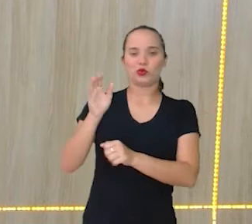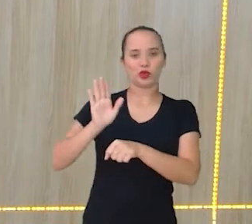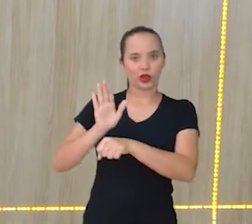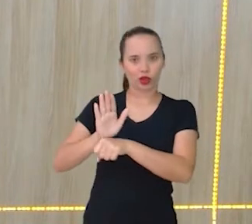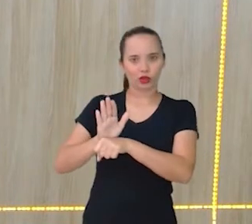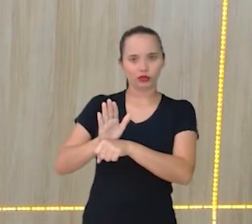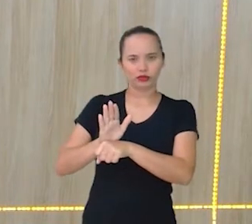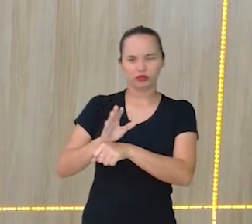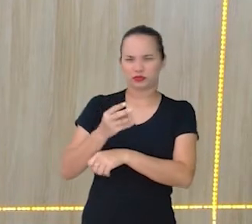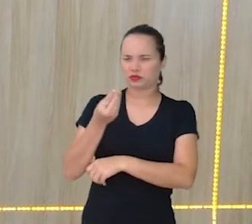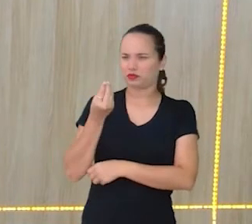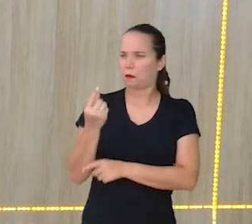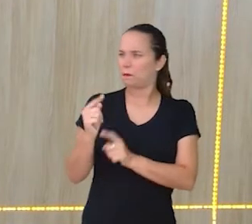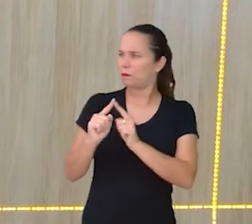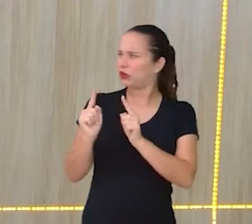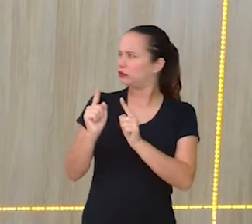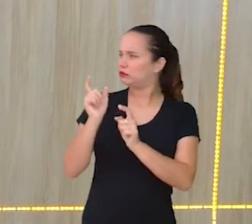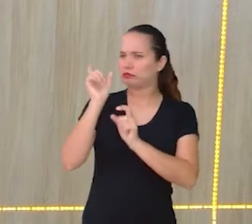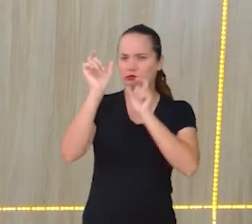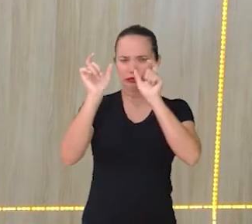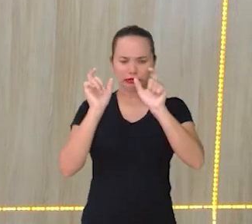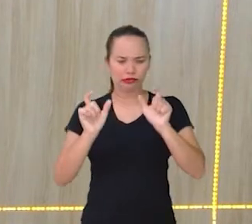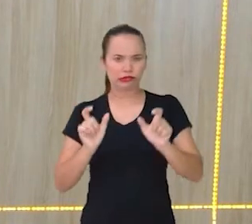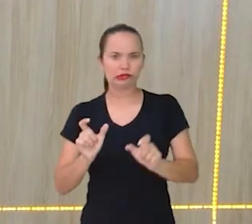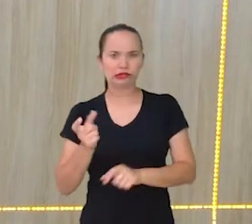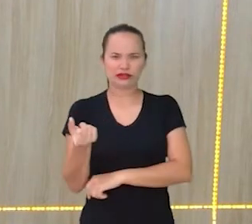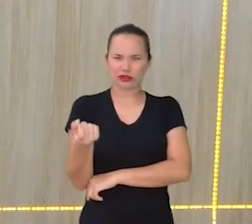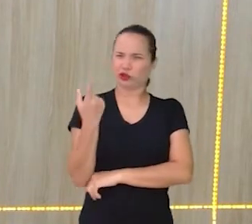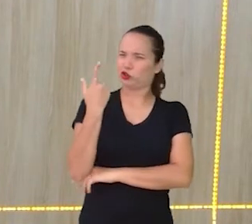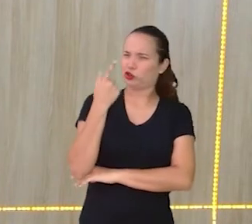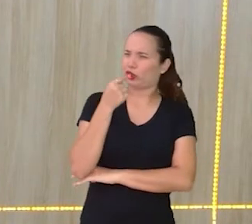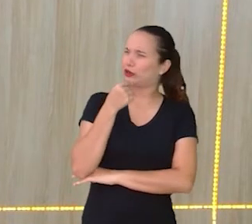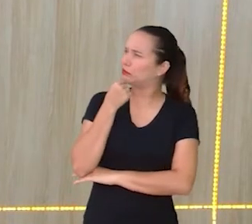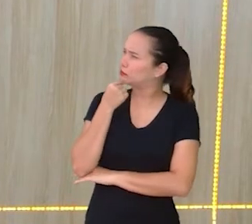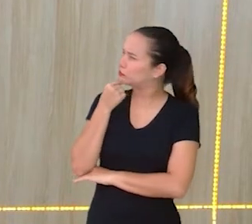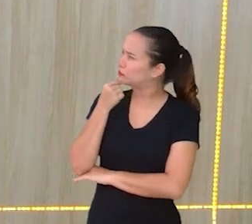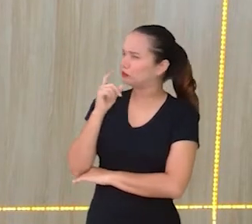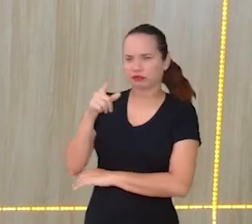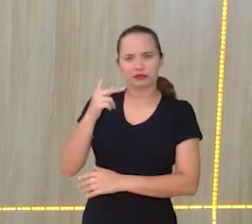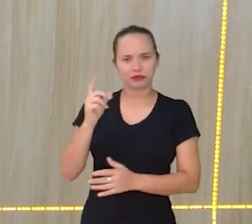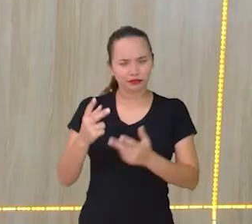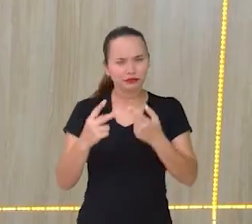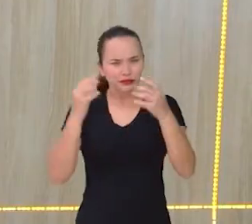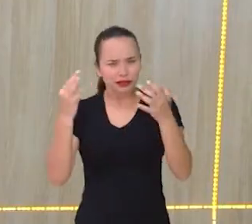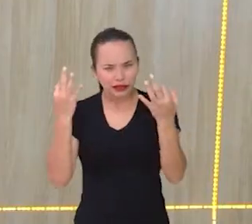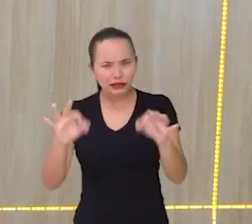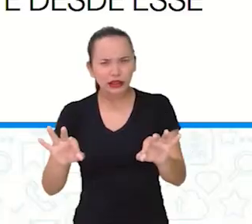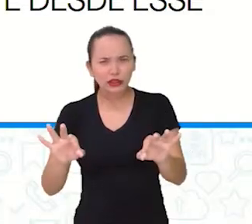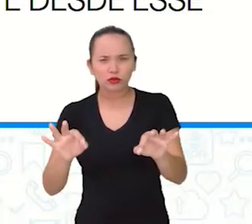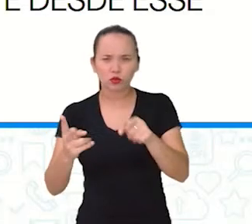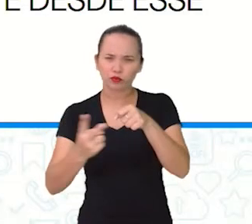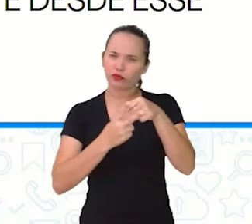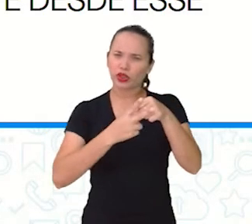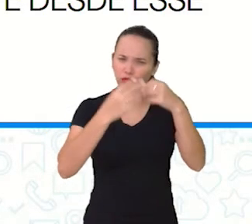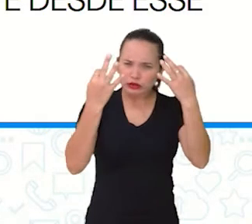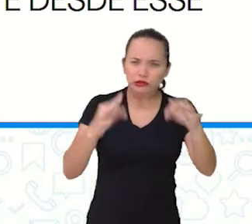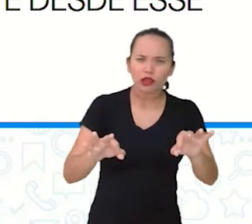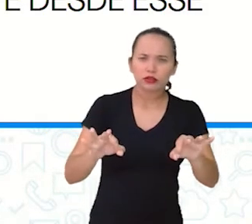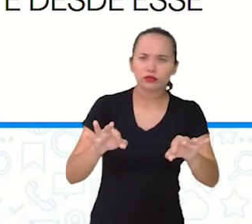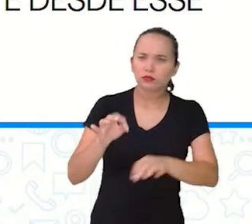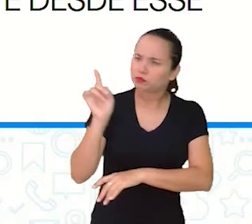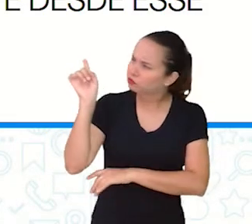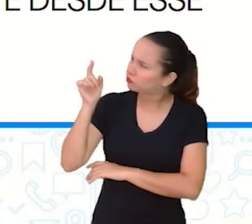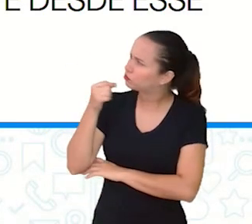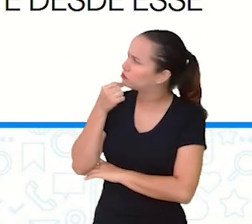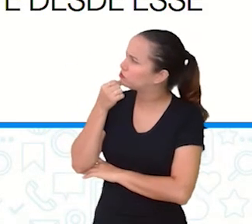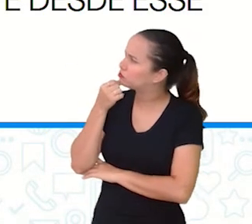soa até estranho, não é? Será que esse texto aqui está correto? Os verbos estão empregados corretamente nesse